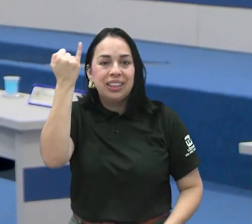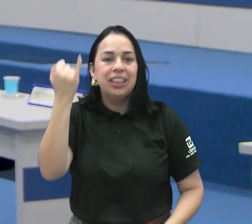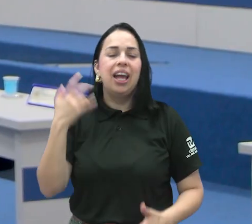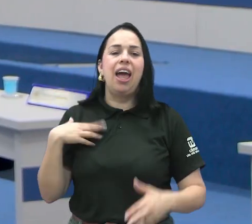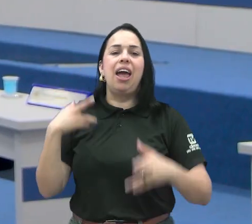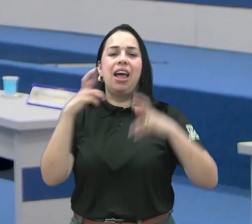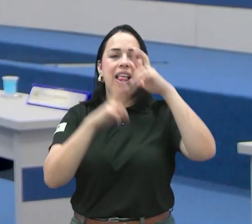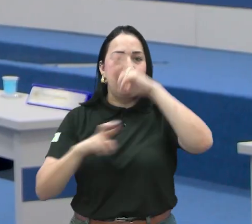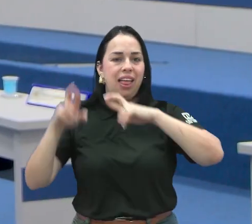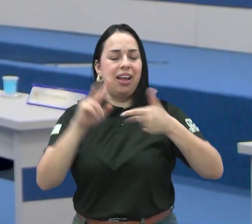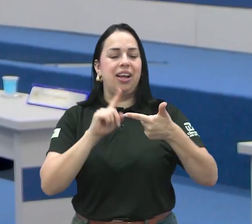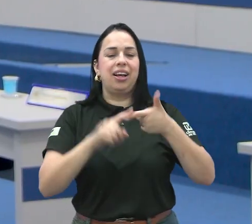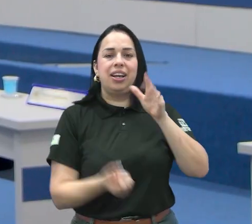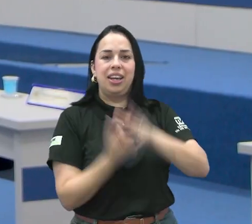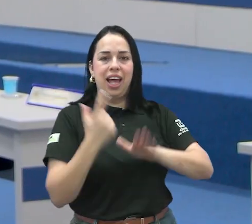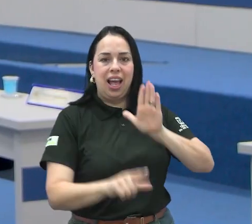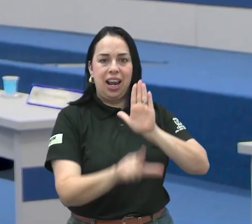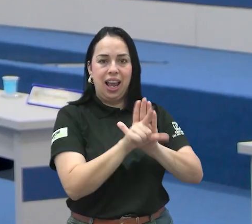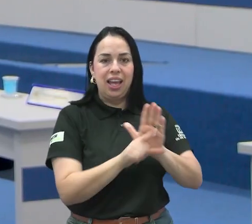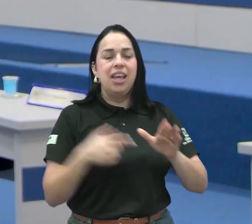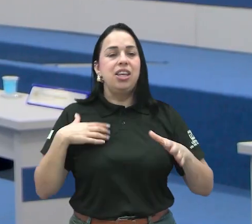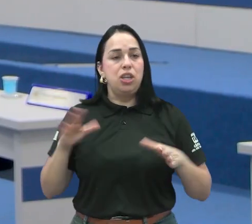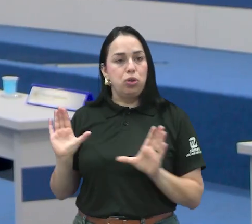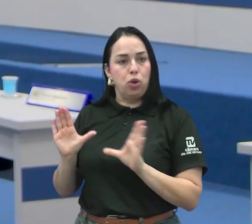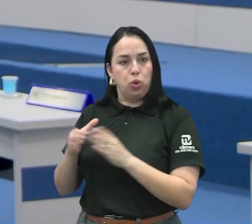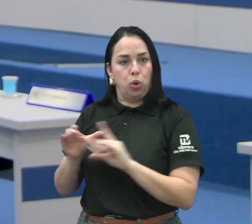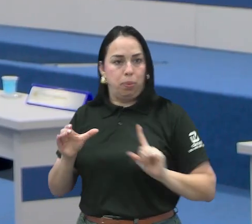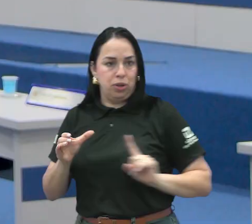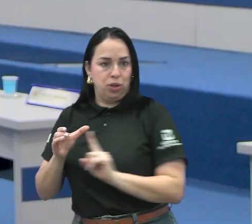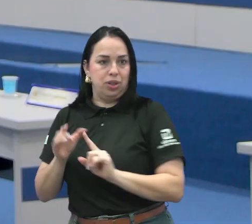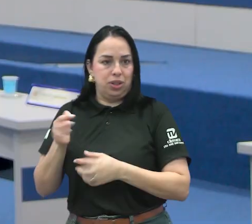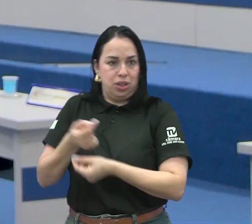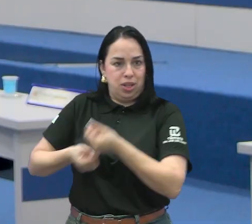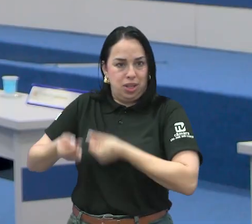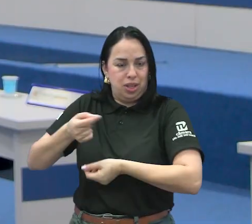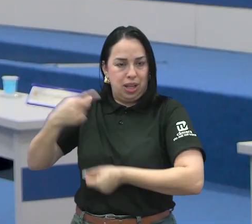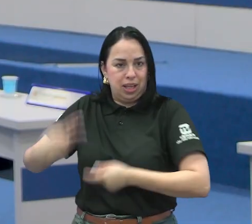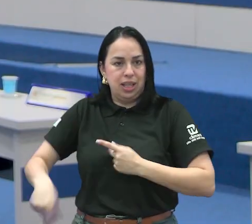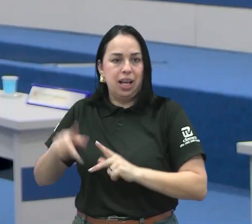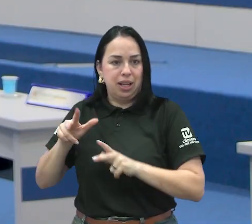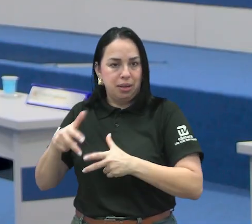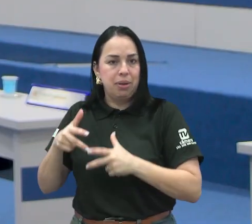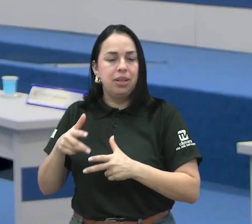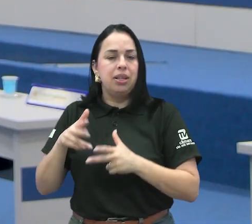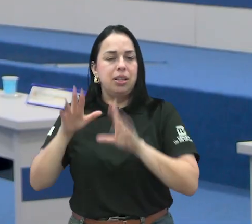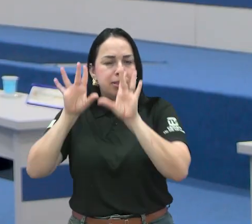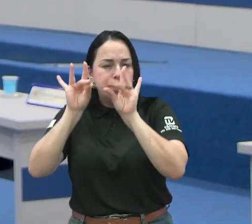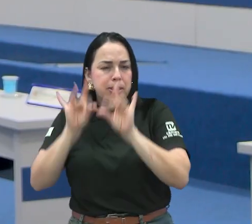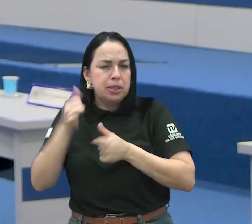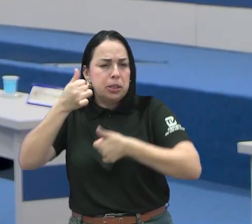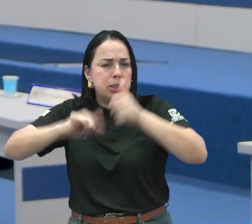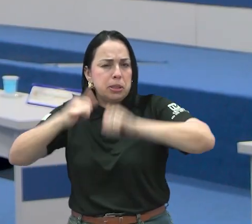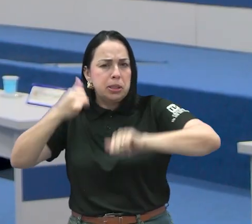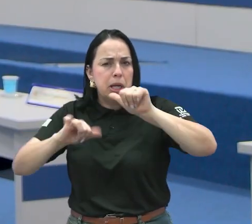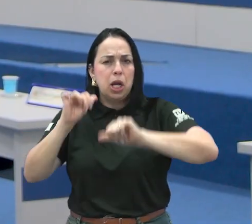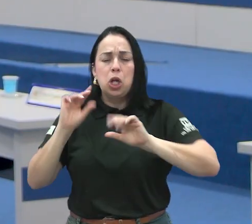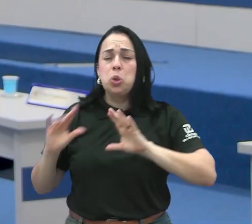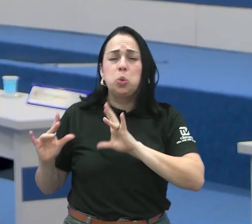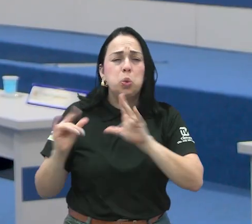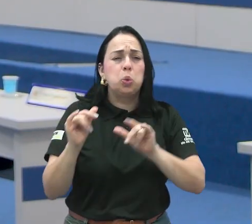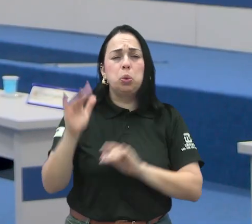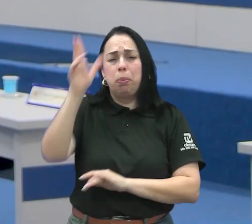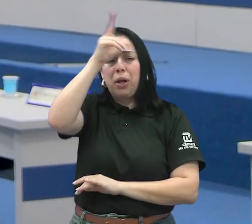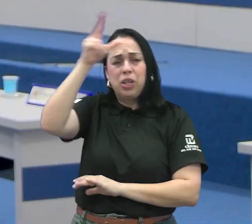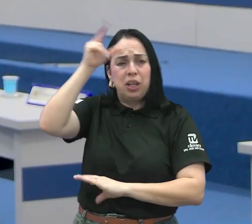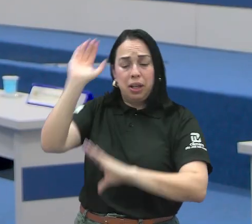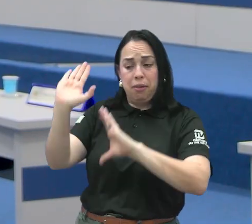leis e fiscalizar. Eu, como membro da equipe de economia, da Comissão de Economia da Câmara Municipal, criteriosamente avalio todos os